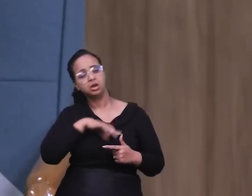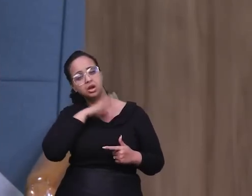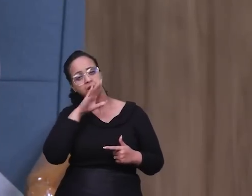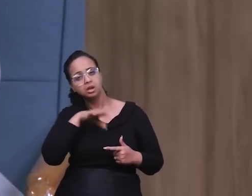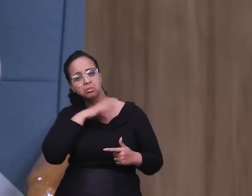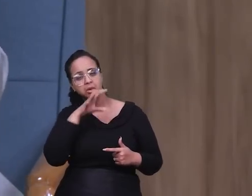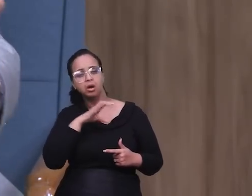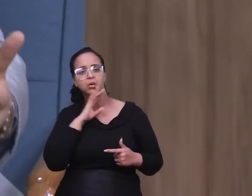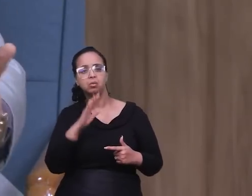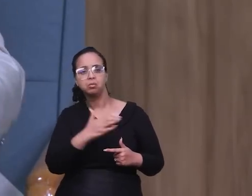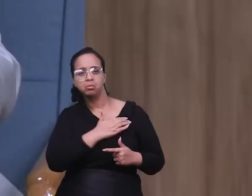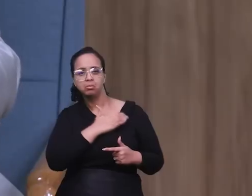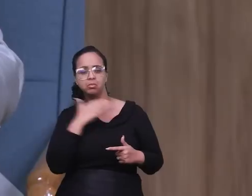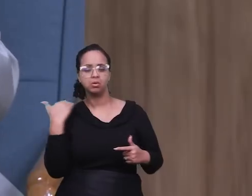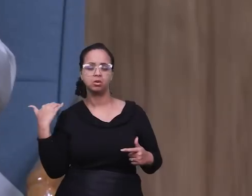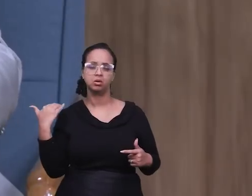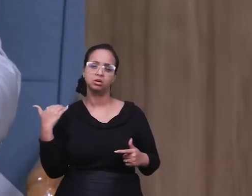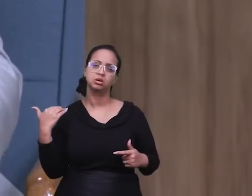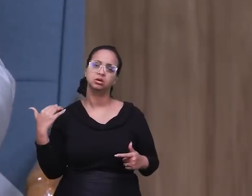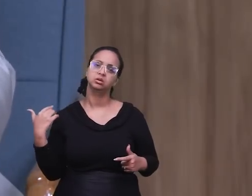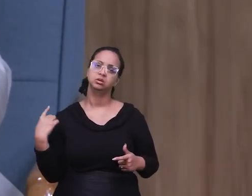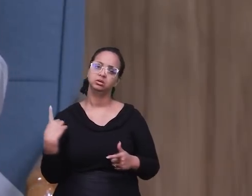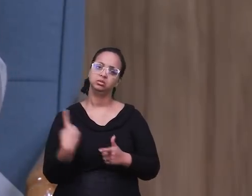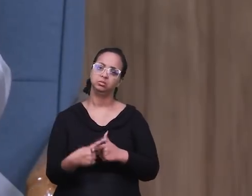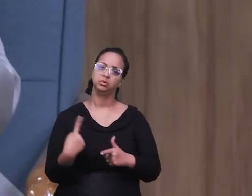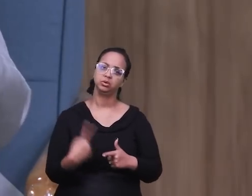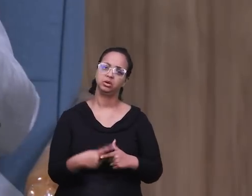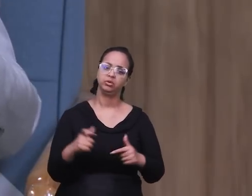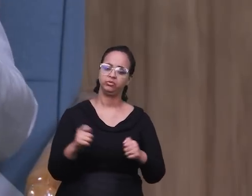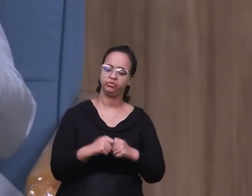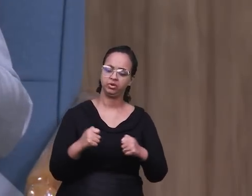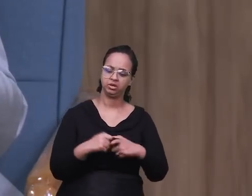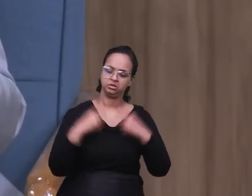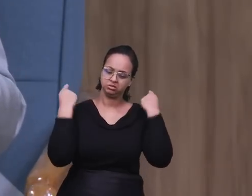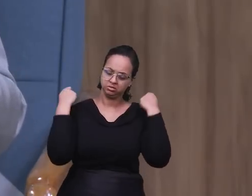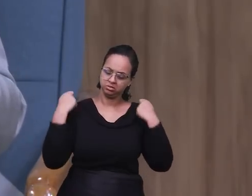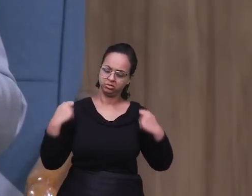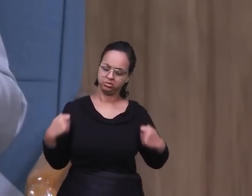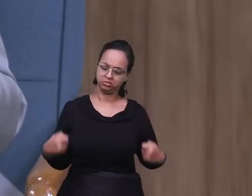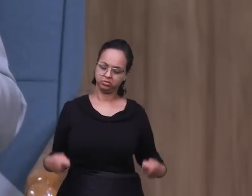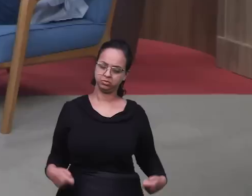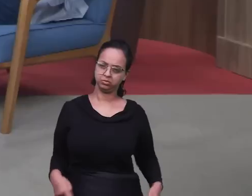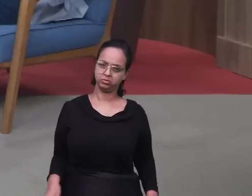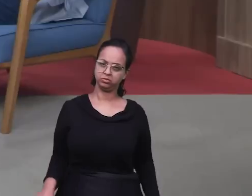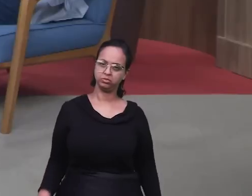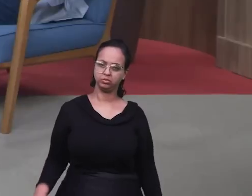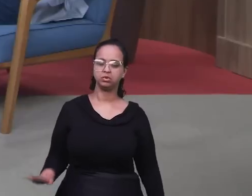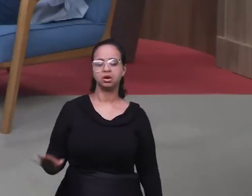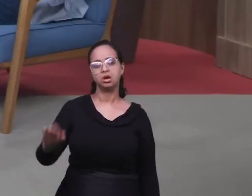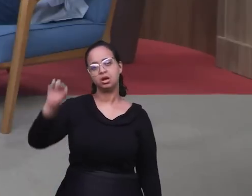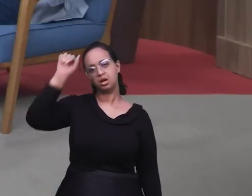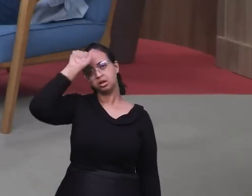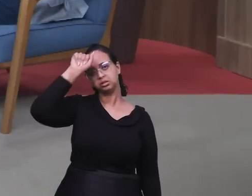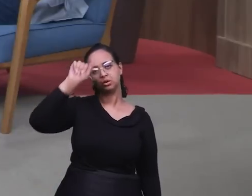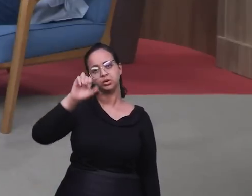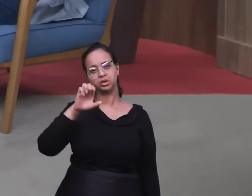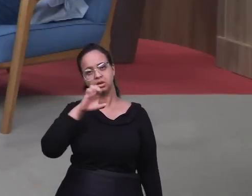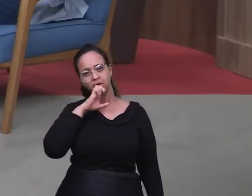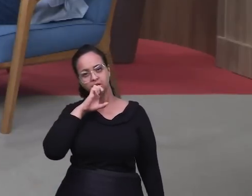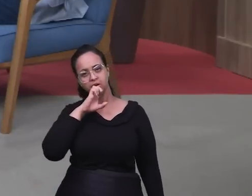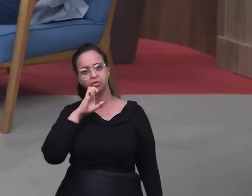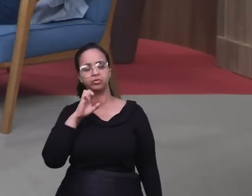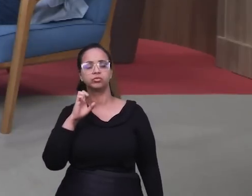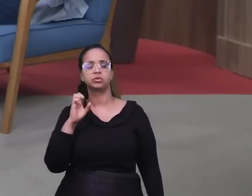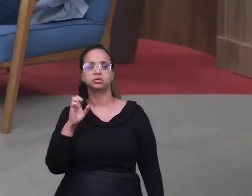peles, as peles desse animal, dos animais, ali são feitas túnicas para Adão e para Eva,